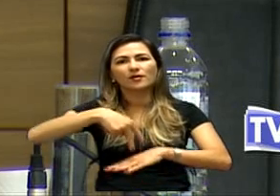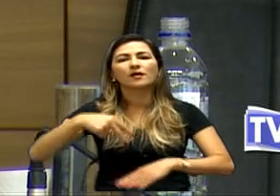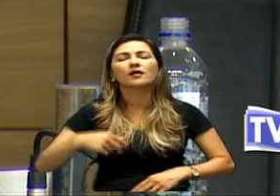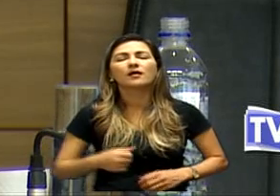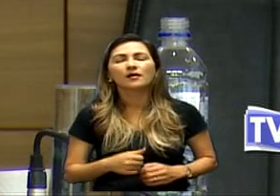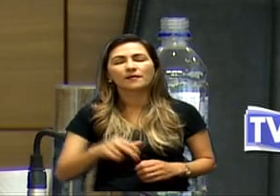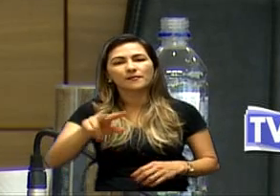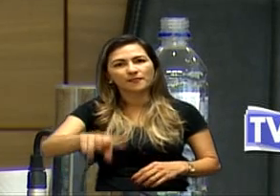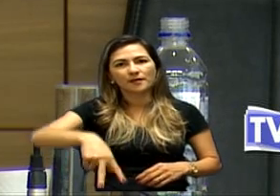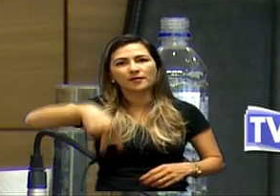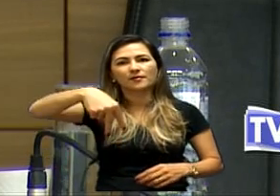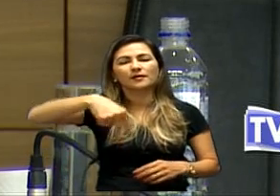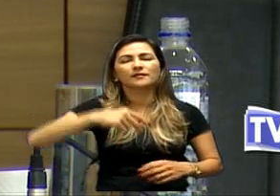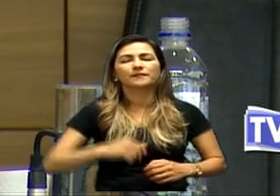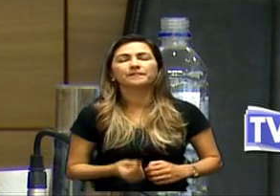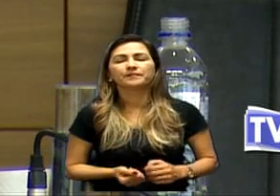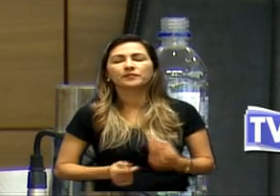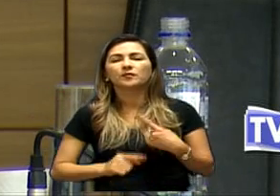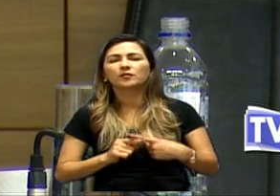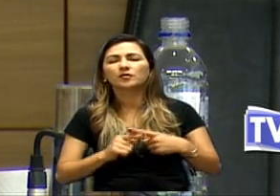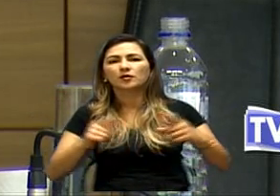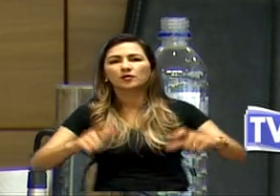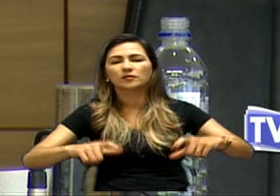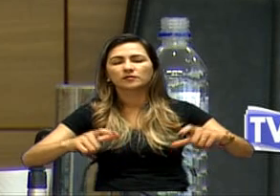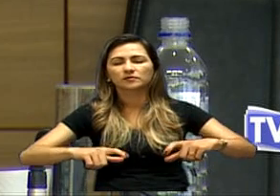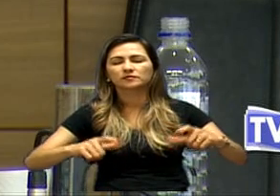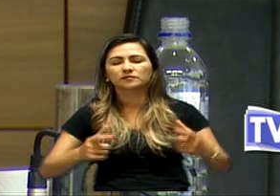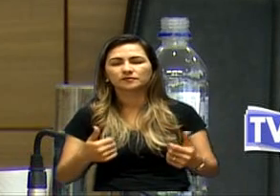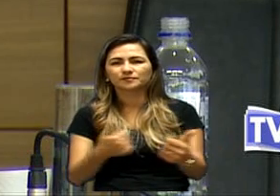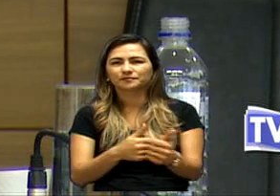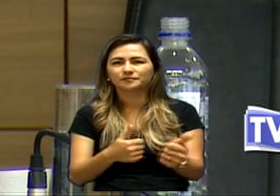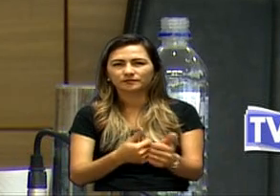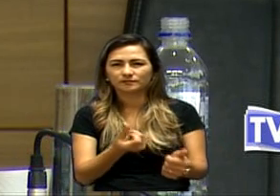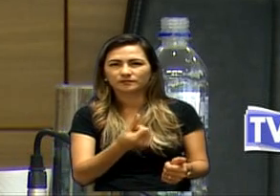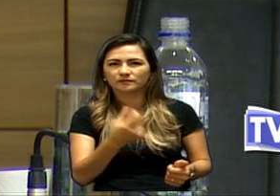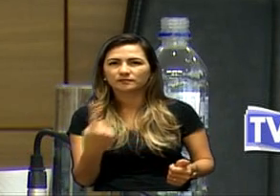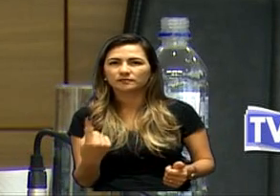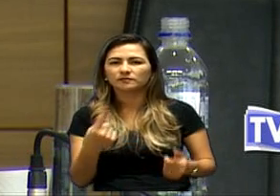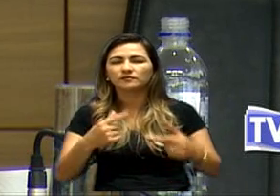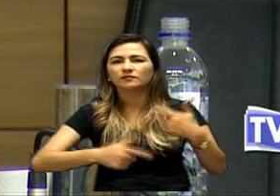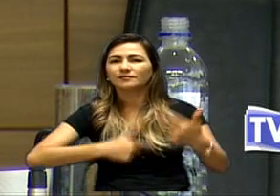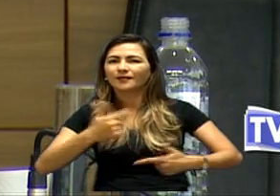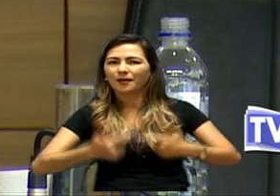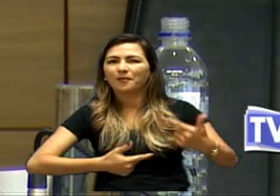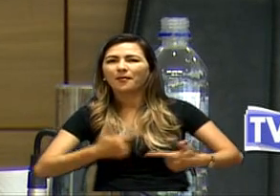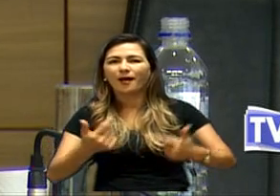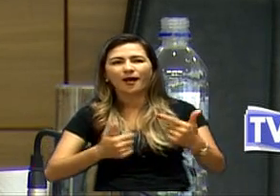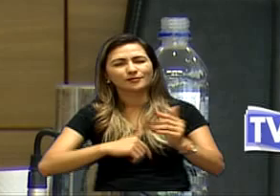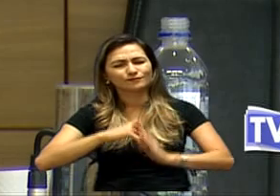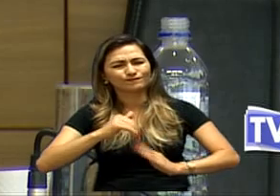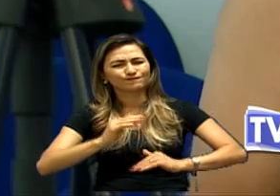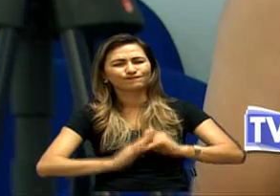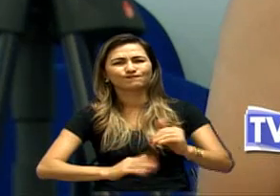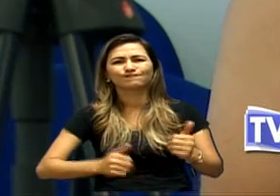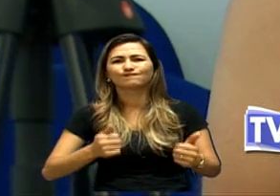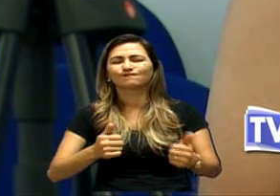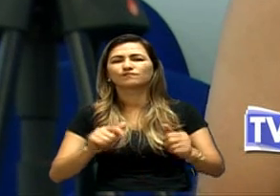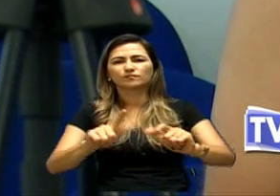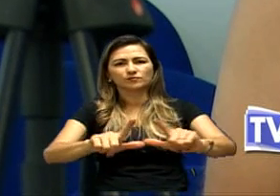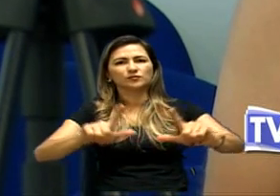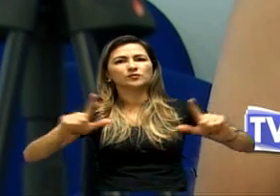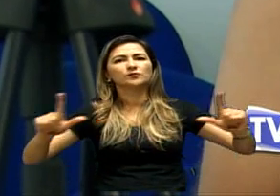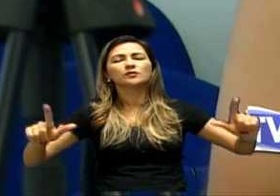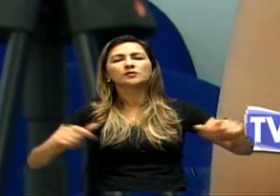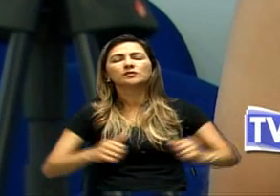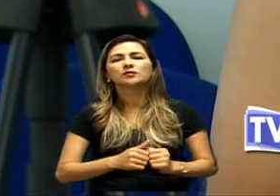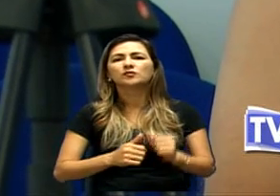maravilhoso social ali no Herbert de Souza, sempre visitando as UPGAs. Fica em pé, o pessoal vai filmar você. Seja bem-vindo a essa casa, faz aí